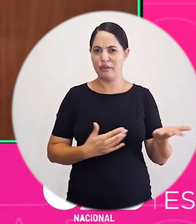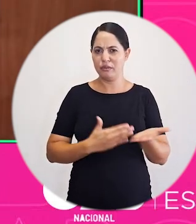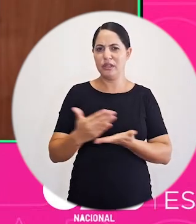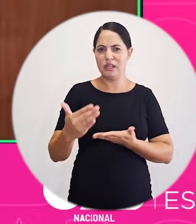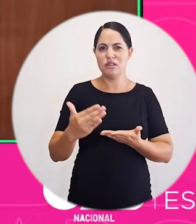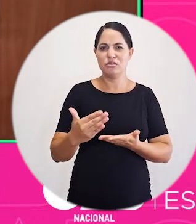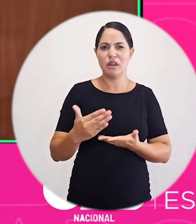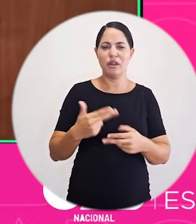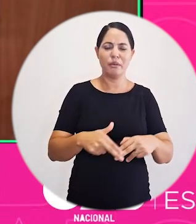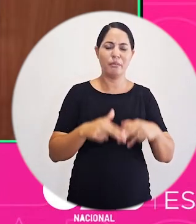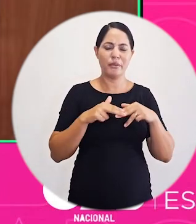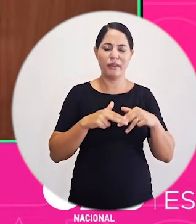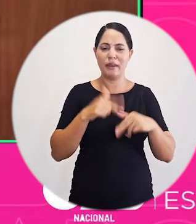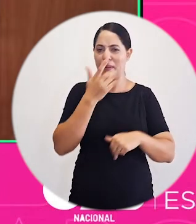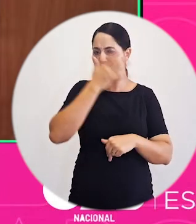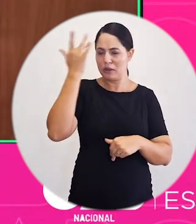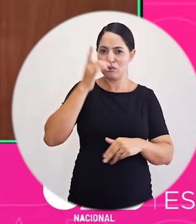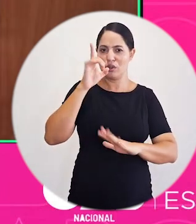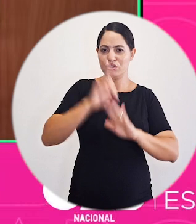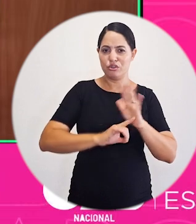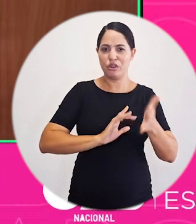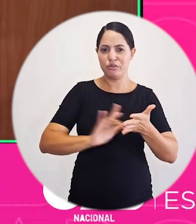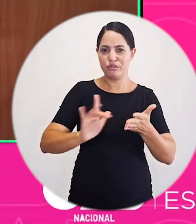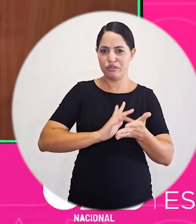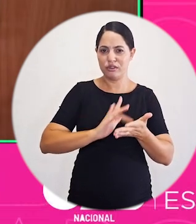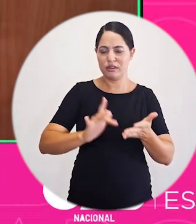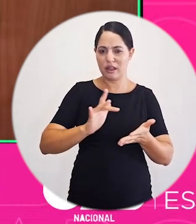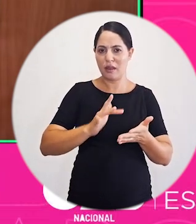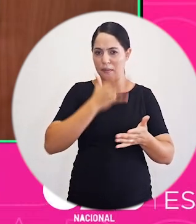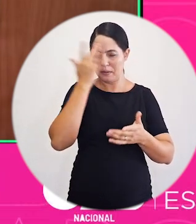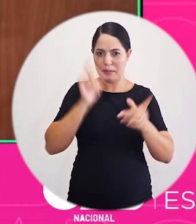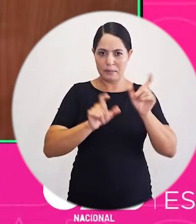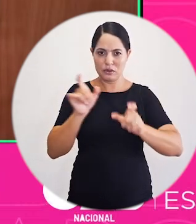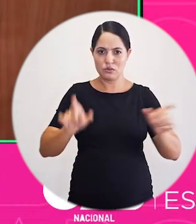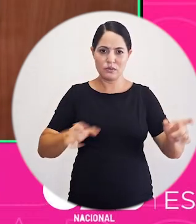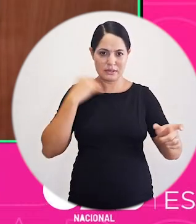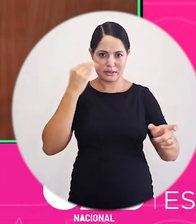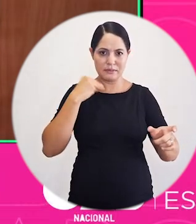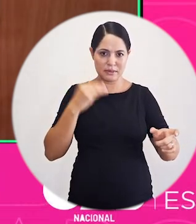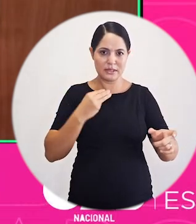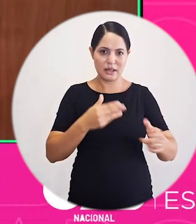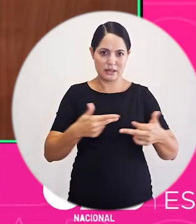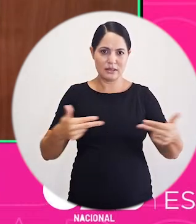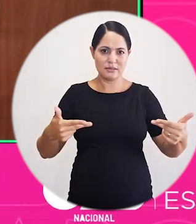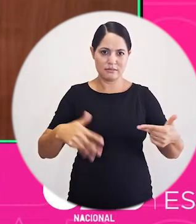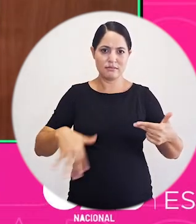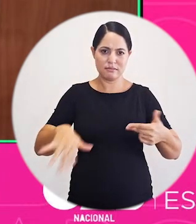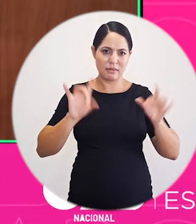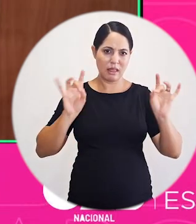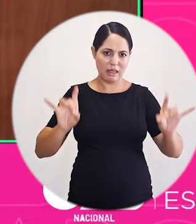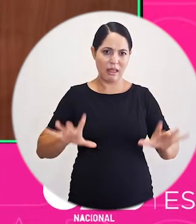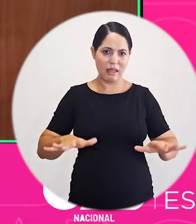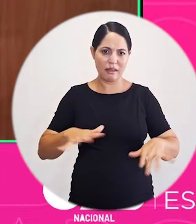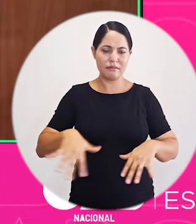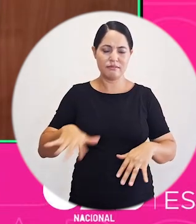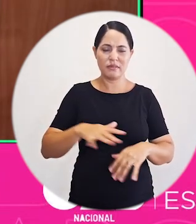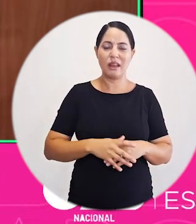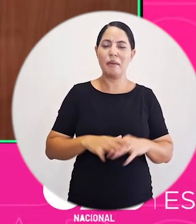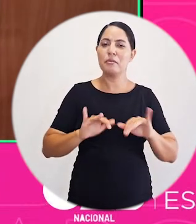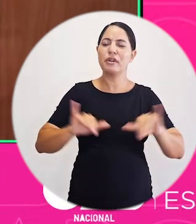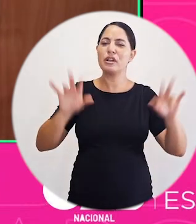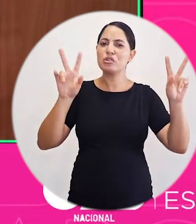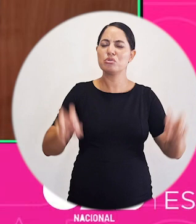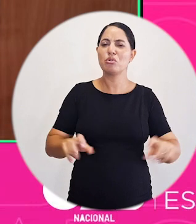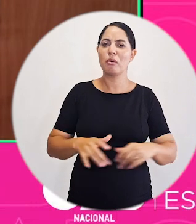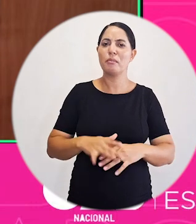com o público especializado do direito digital, falava-se então, não, mas o direito